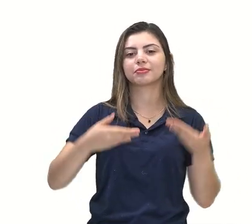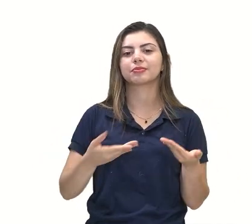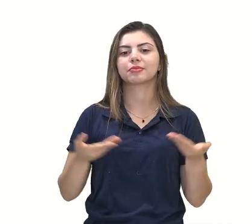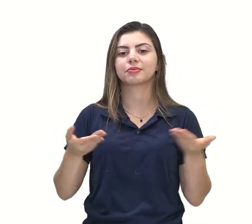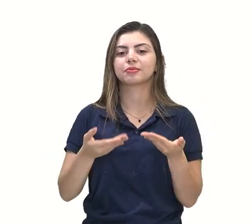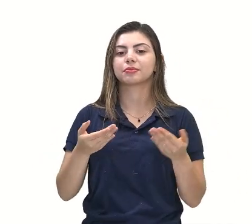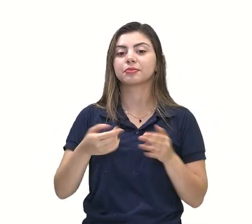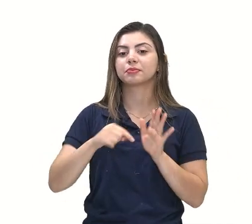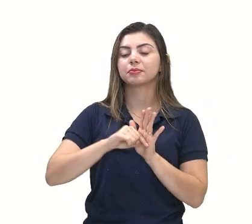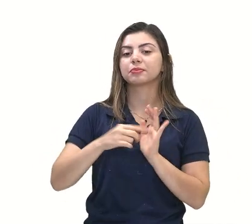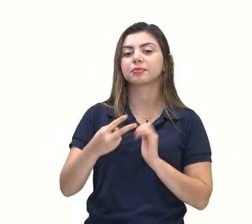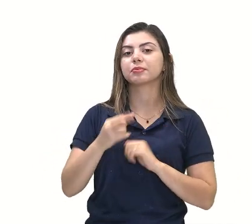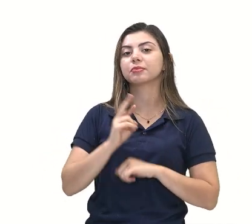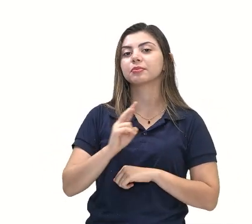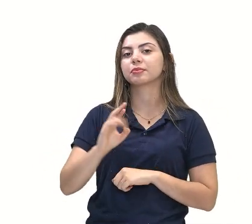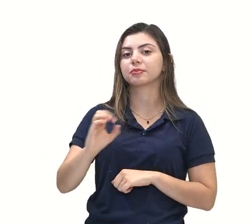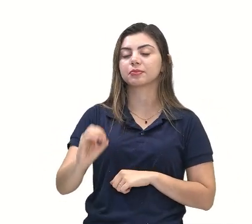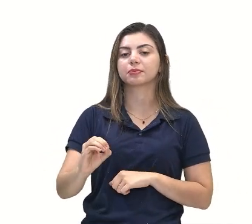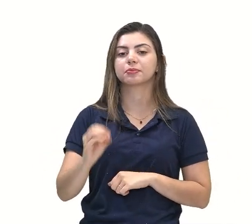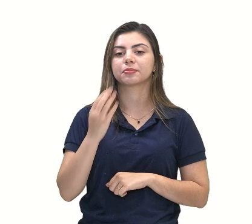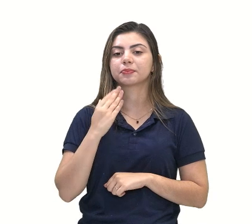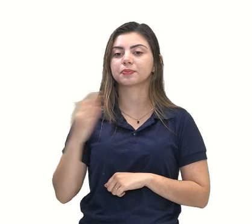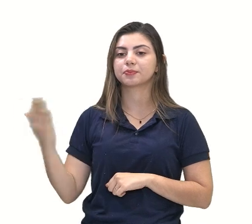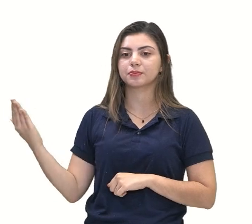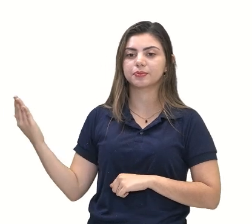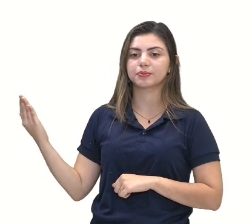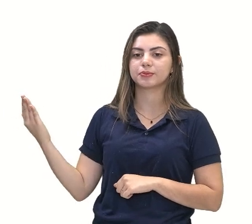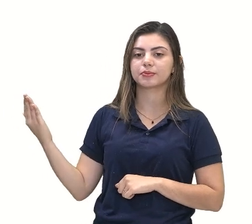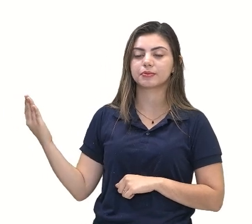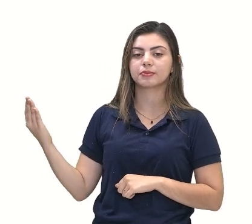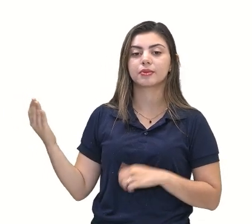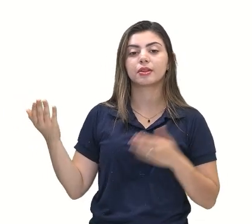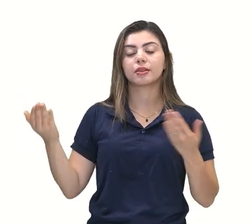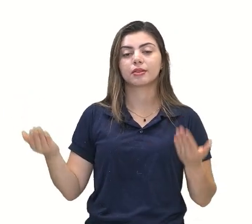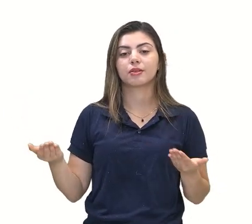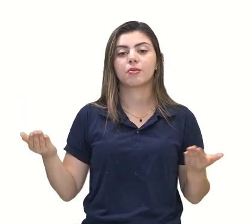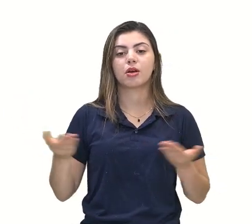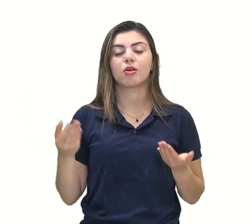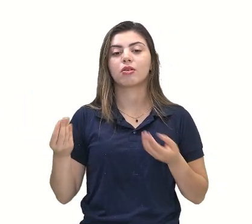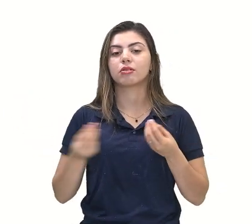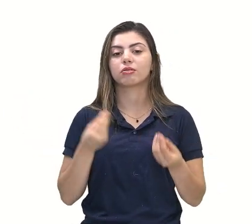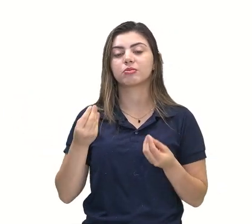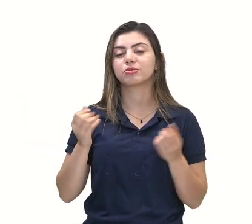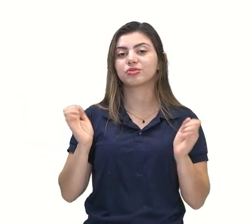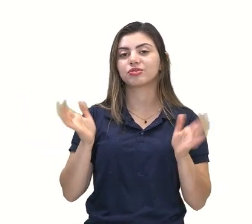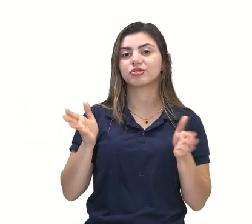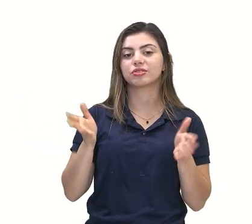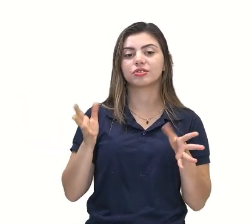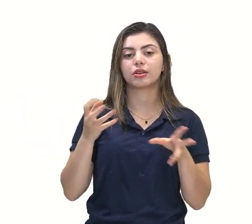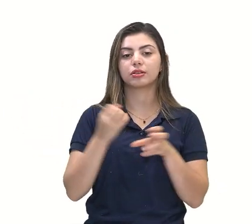igual a quanto? A 0. Beleza. Agora só falta reduzir aqui, né? Então eu vou ter o quê?